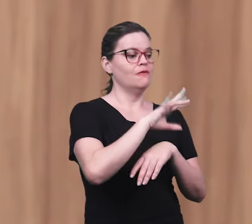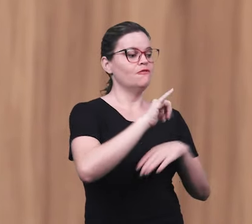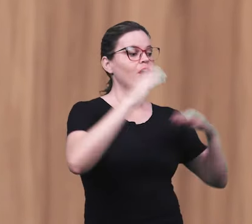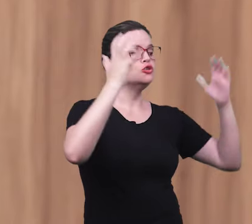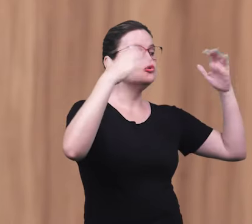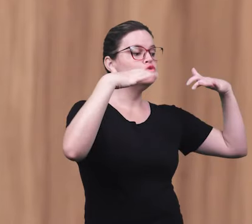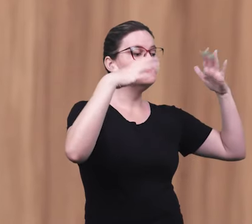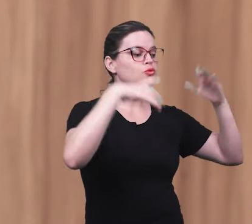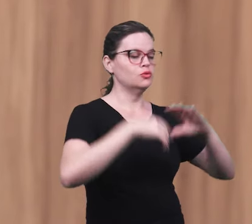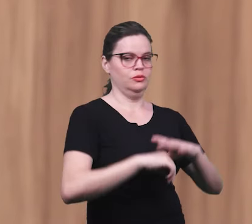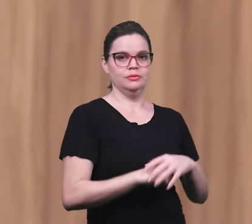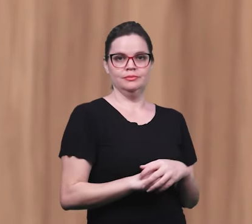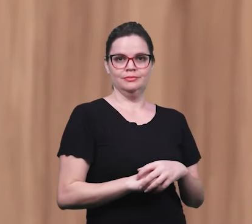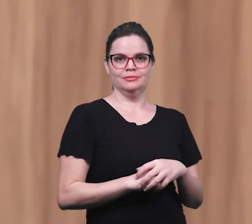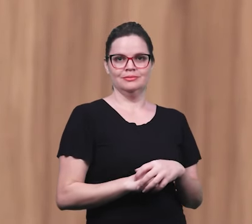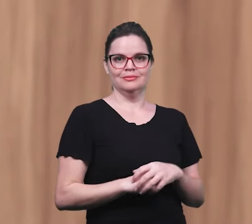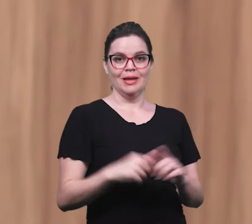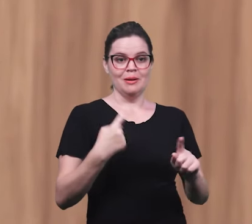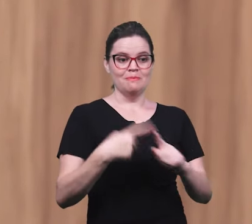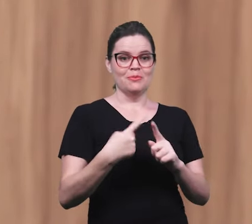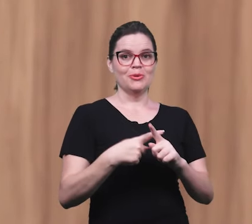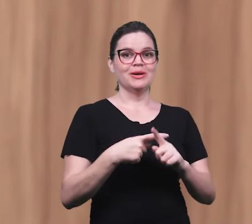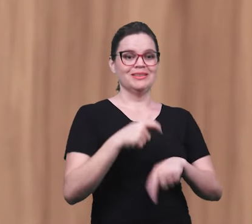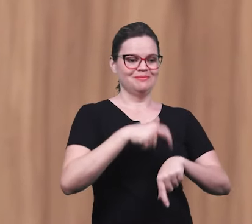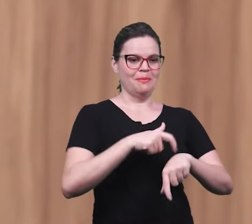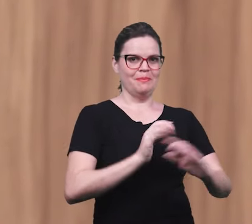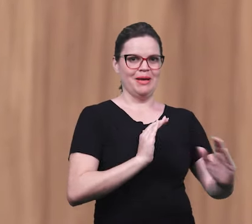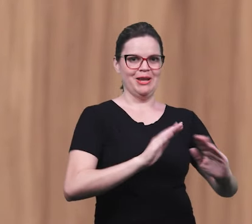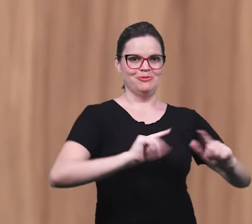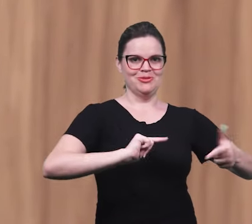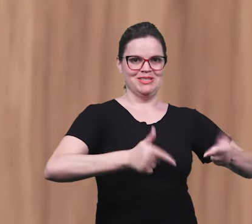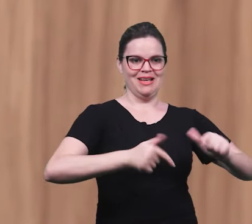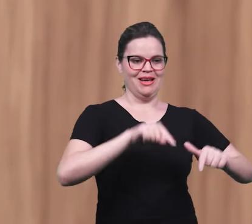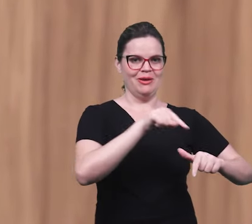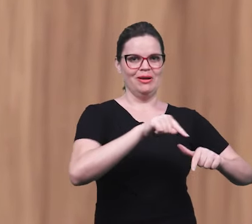chover. Era um momento de muita escassez,